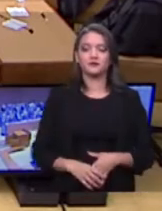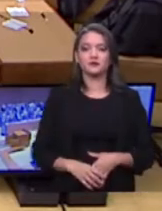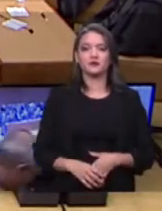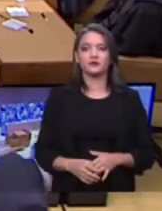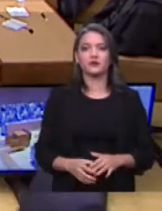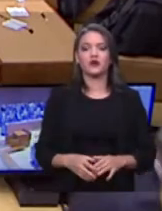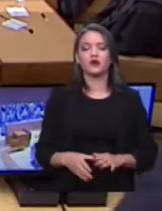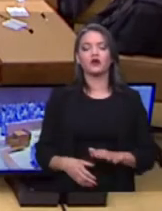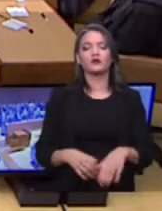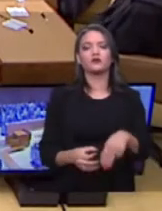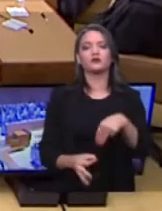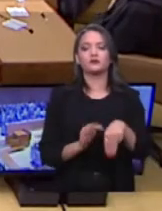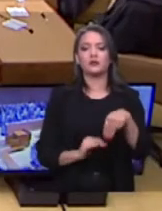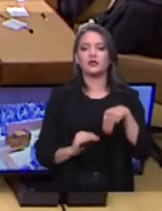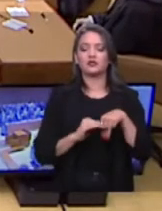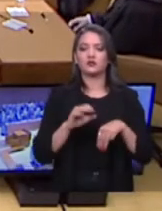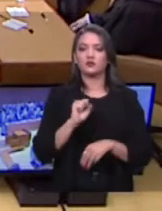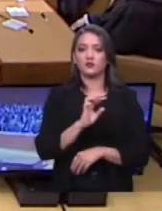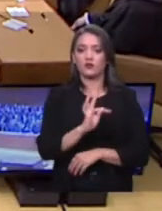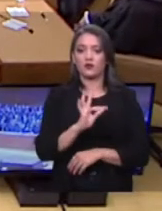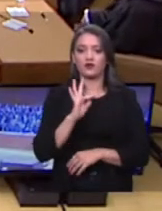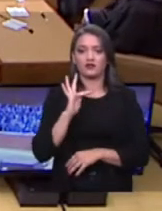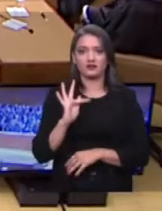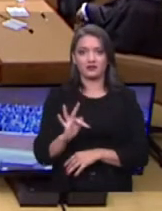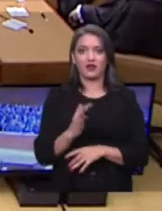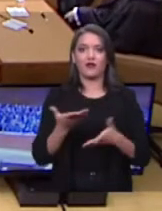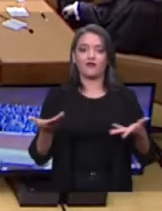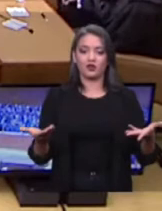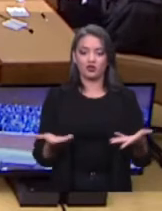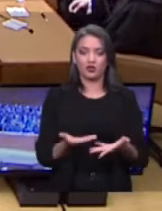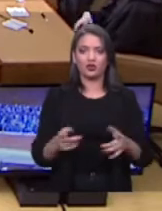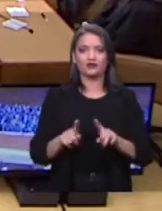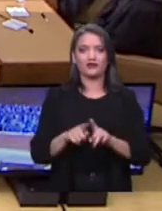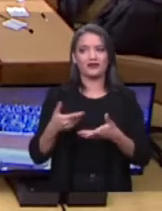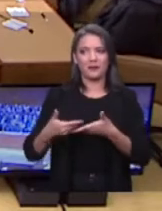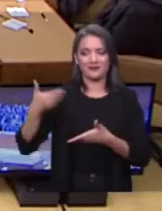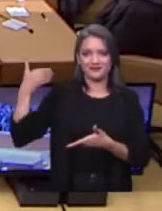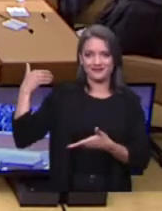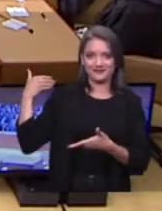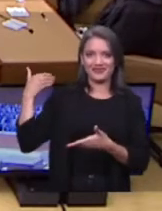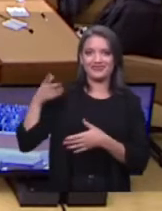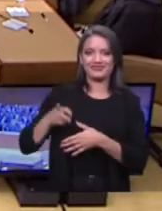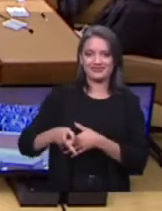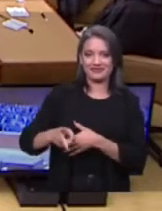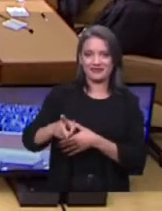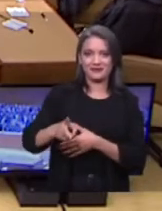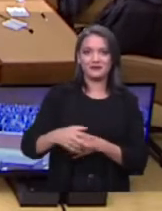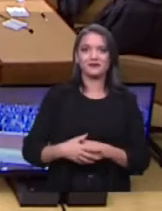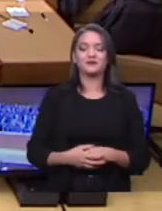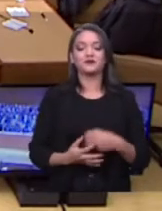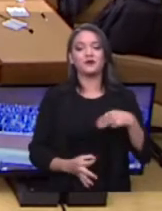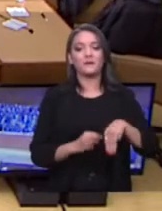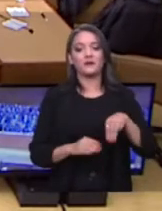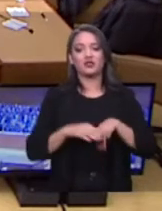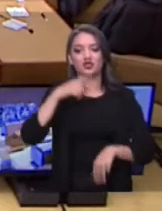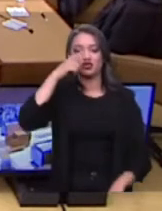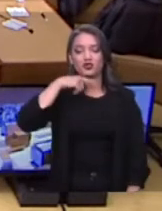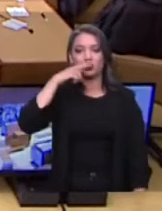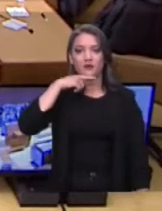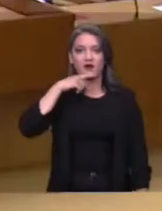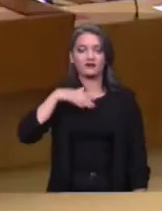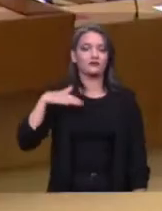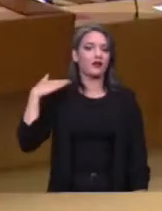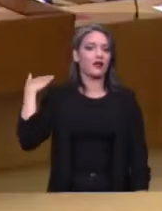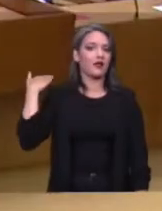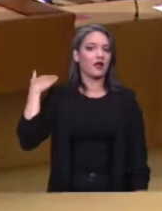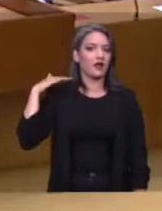ministros do Supremo Tribunal Federal de hoje e de sempre Ministro Gilmar Mendes ministra Cármen